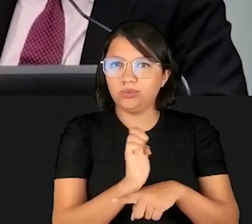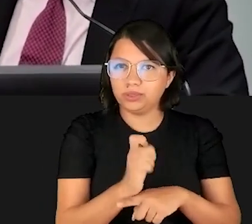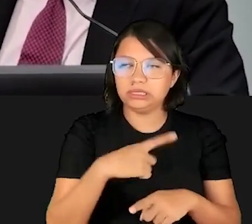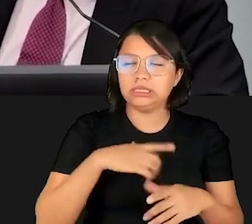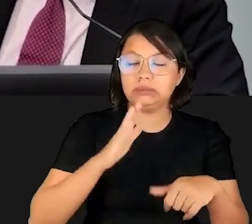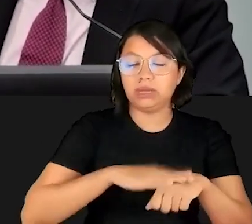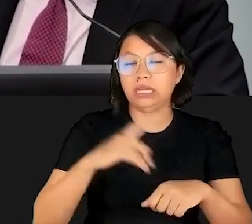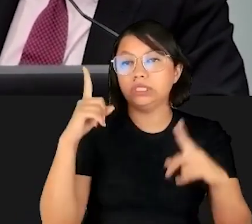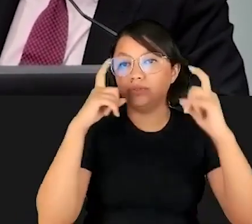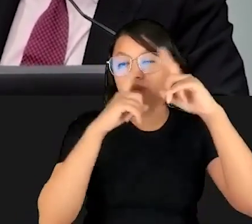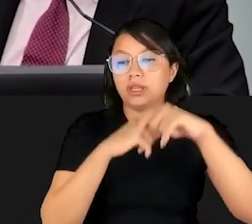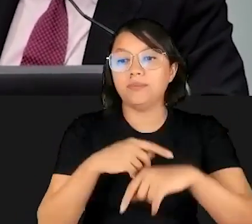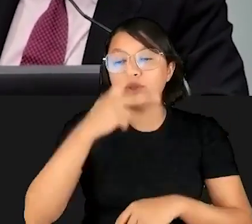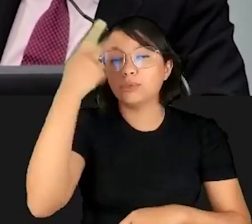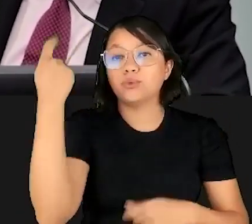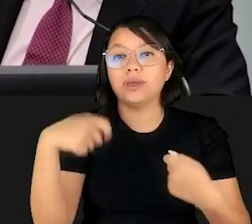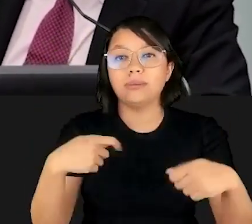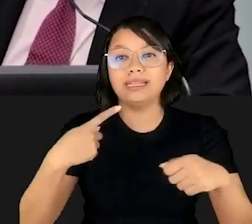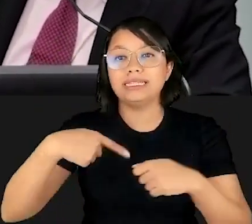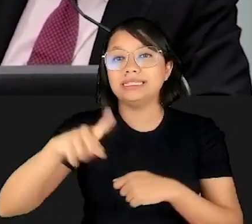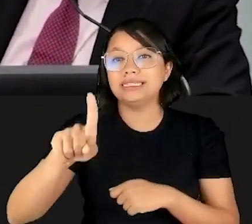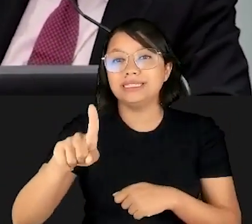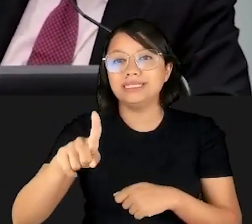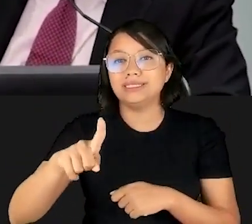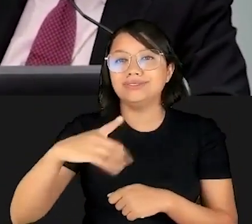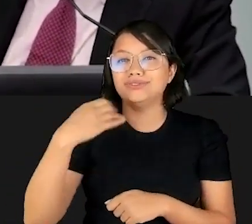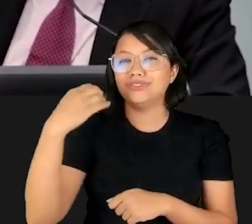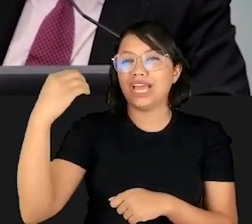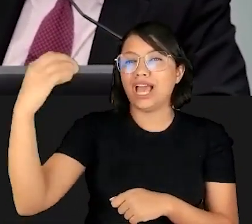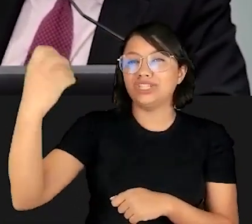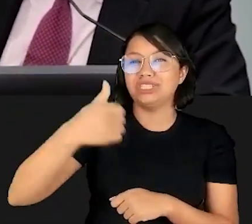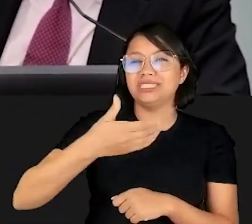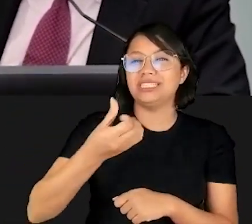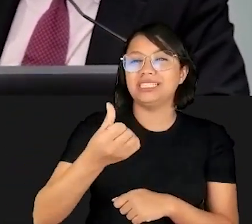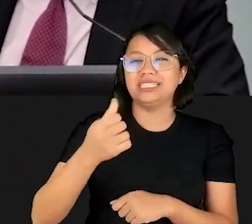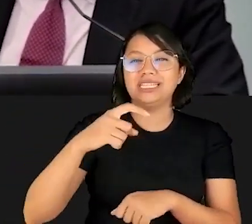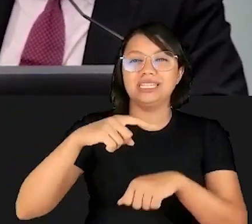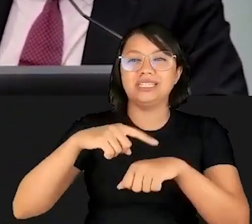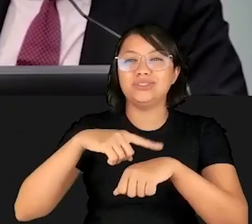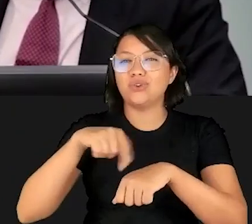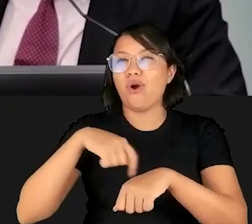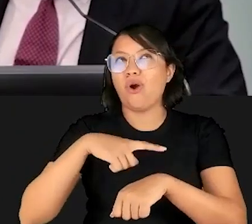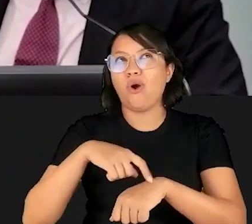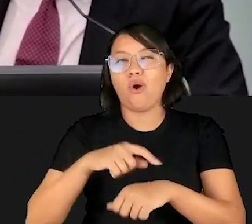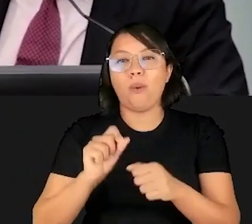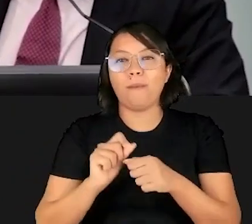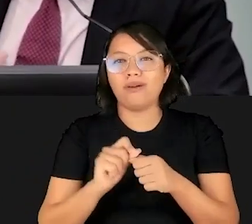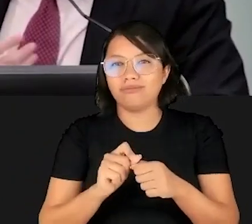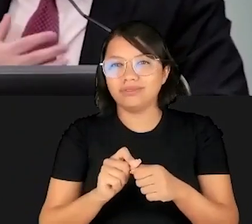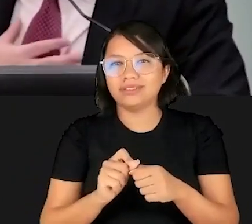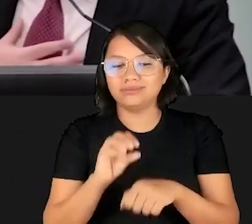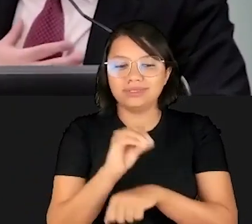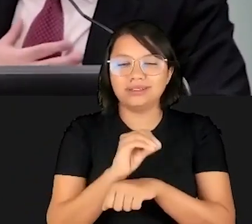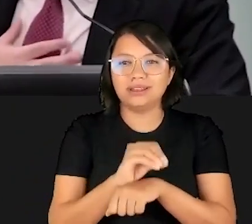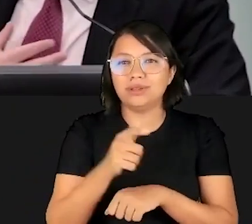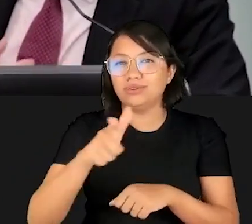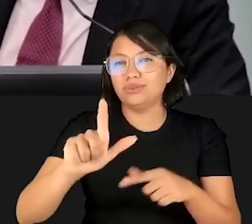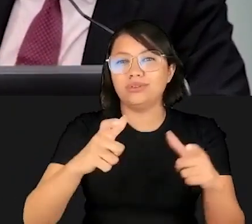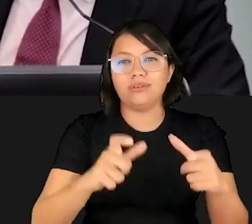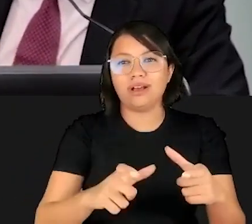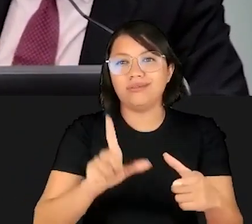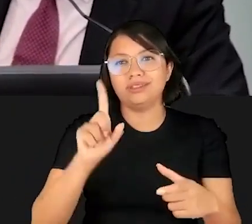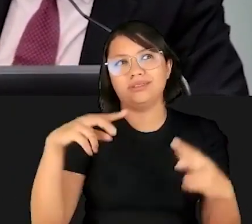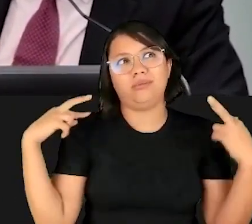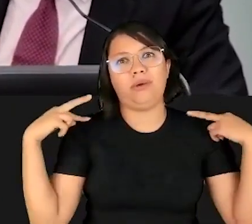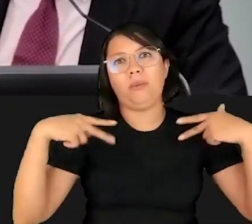isso, de indivíduo que precisa pegar um ônibus e viajar 16 horas para ir fazer radioterapia em algum local. Não é muito humano você pedir